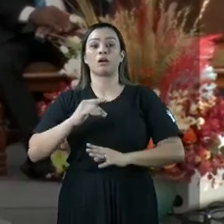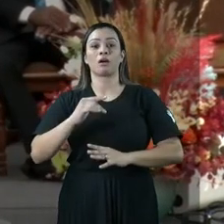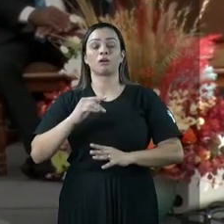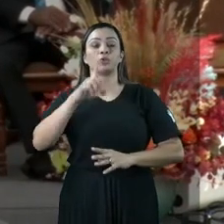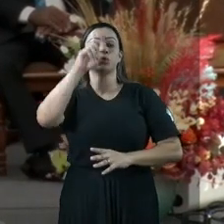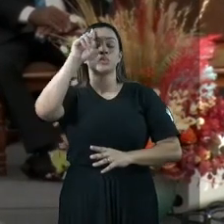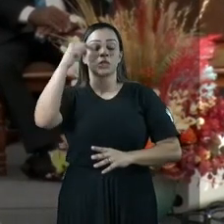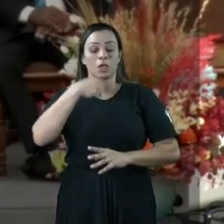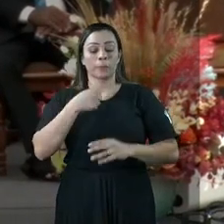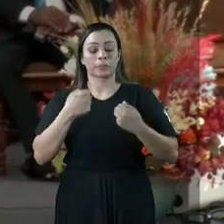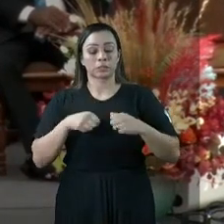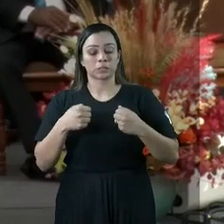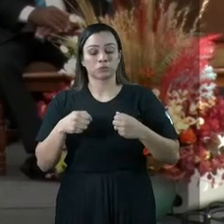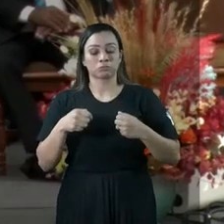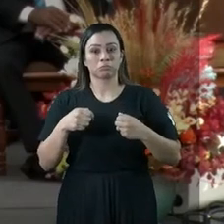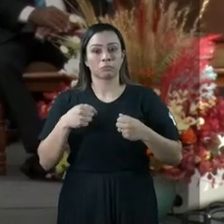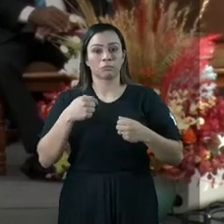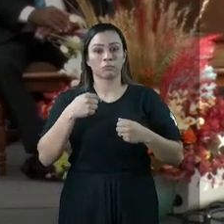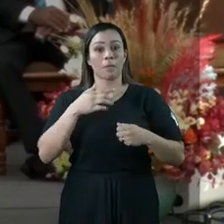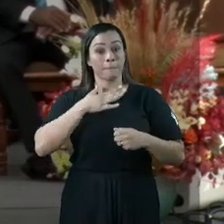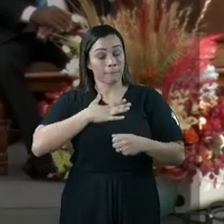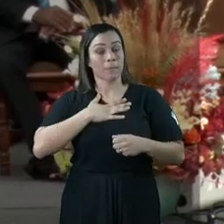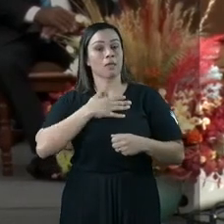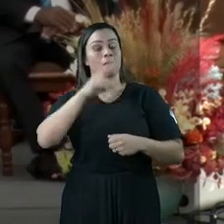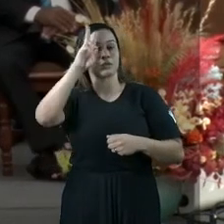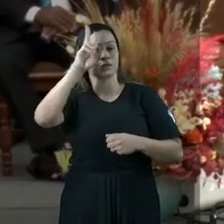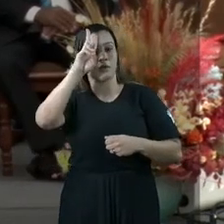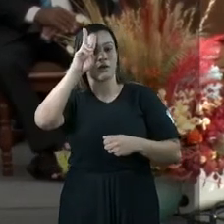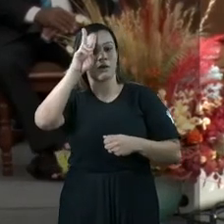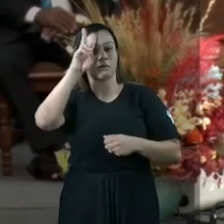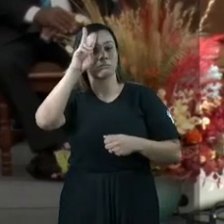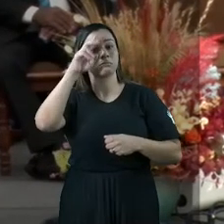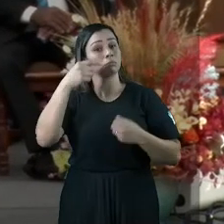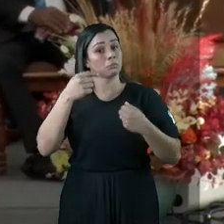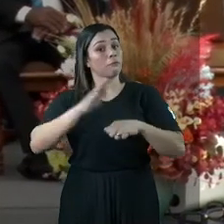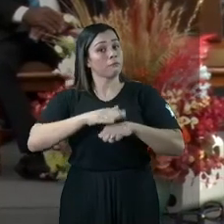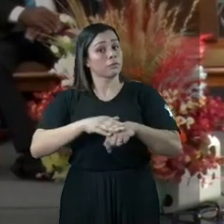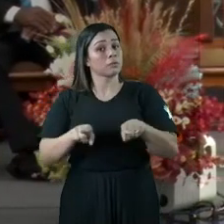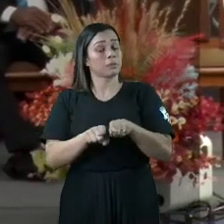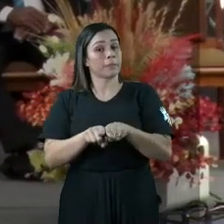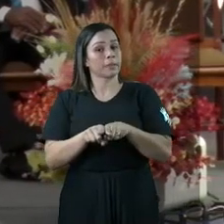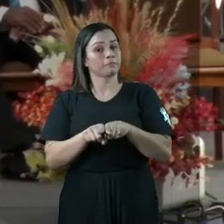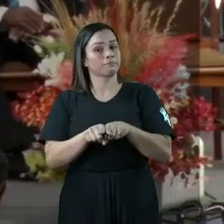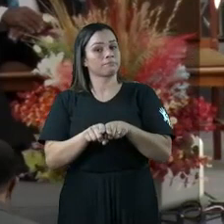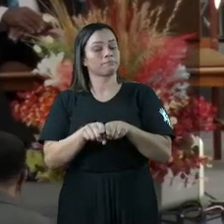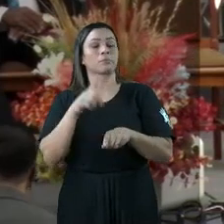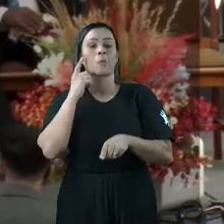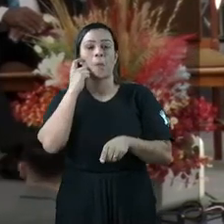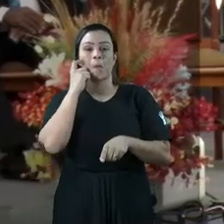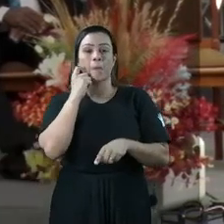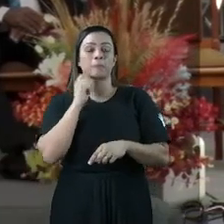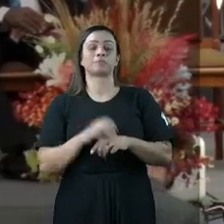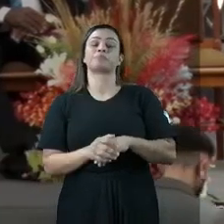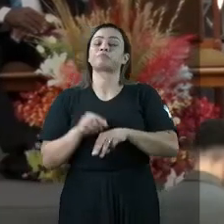história para o Rei da Glória entrar nas nossas vidas também. A terceira ótica interpretativa, quem está aqui, diga